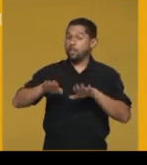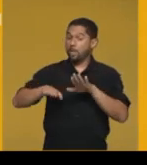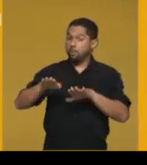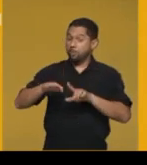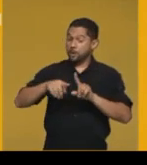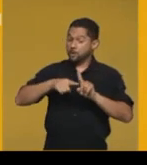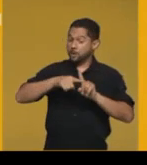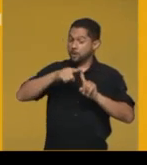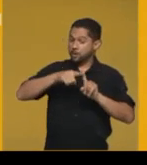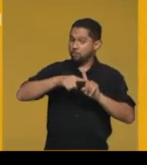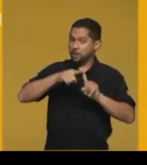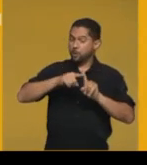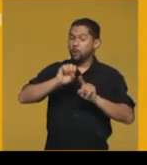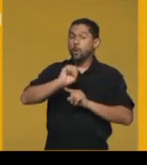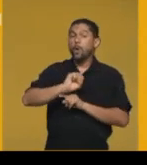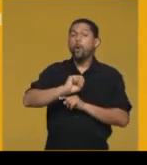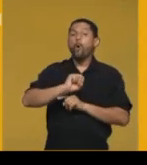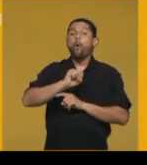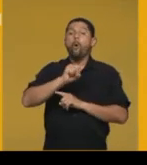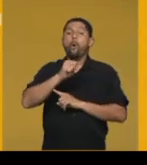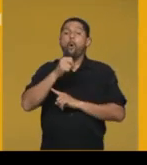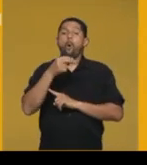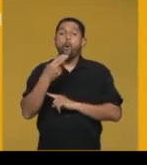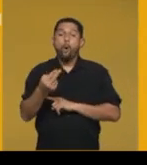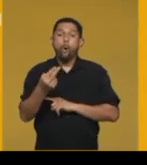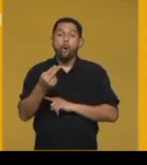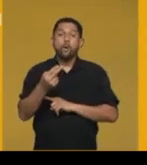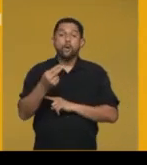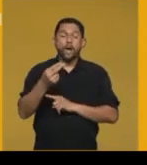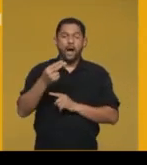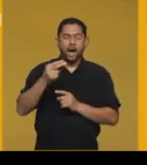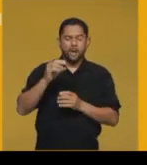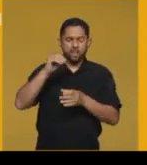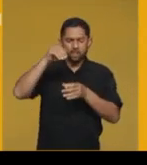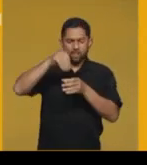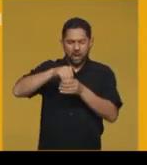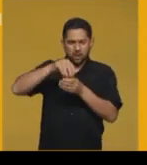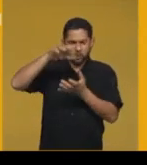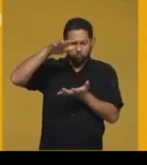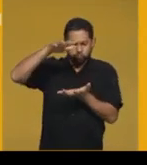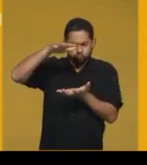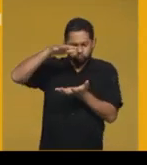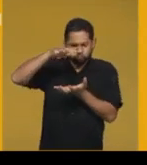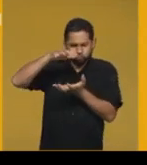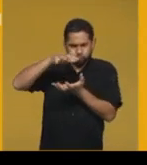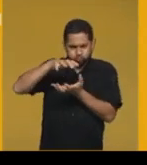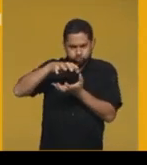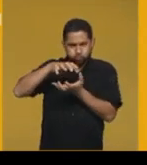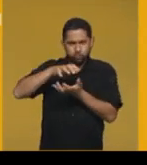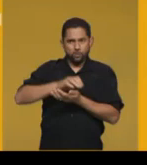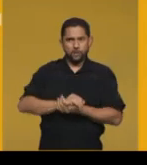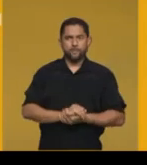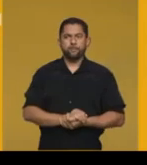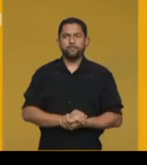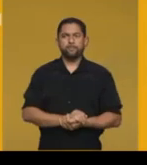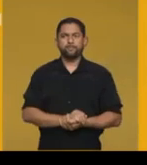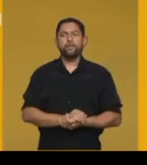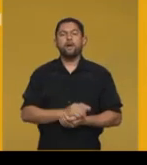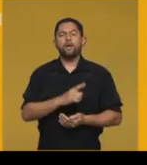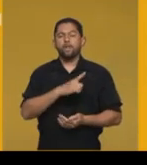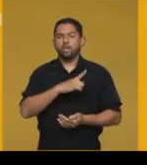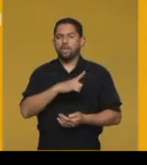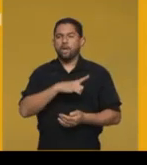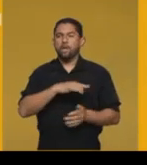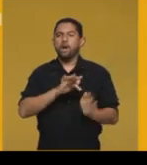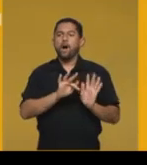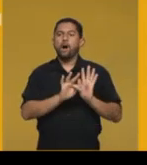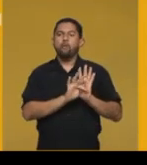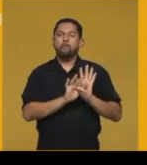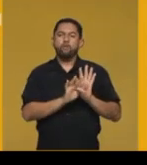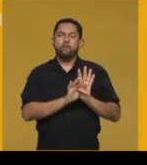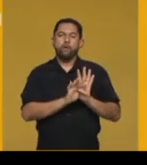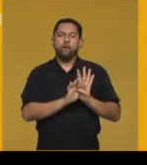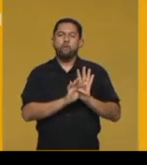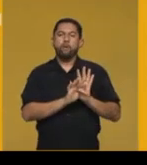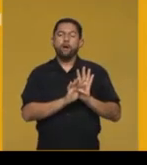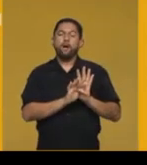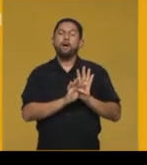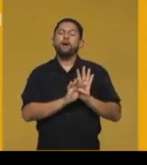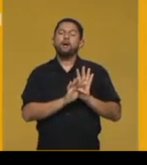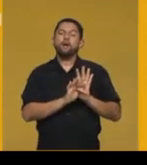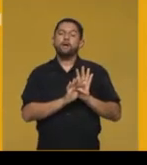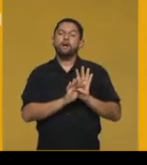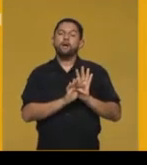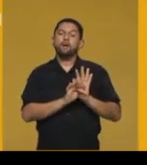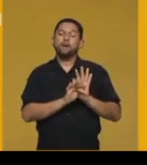ou pressão. Falando um pouco mais sobre isso, nós temos então o coeficiente de solubilidade, que